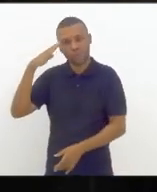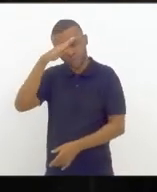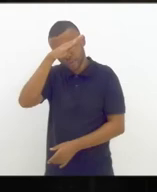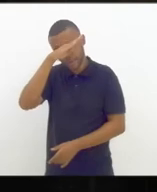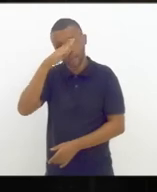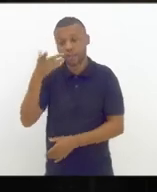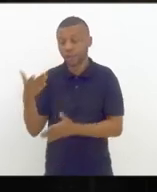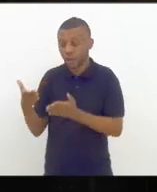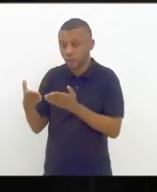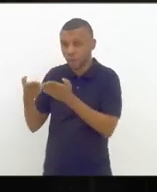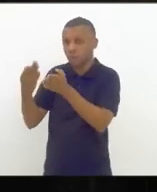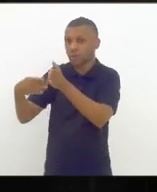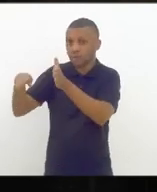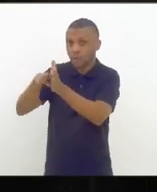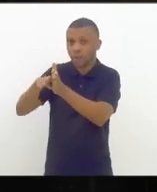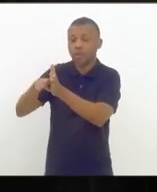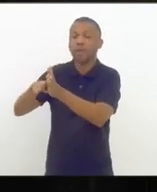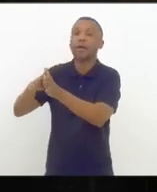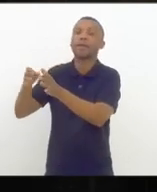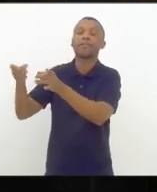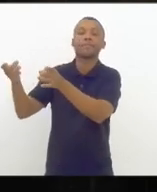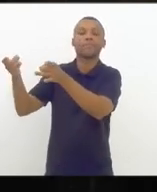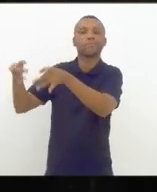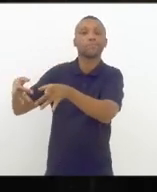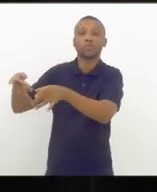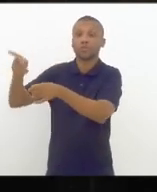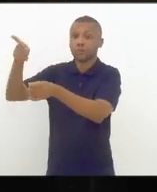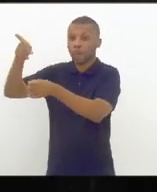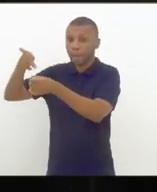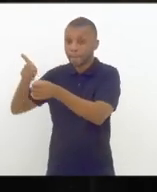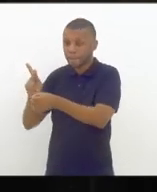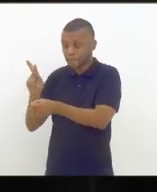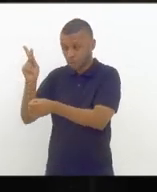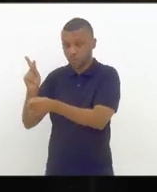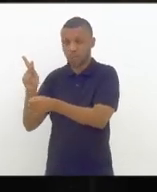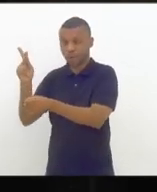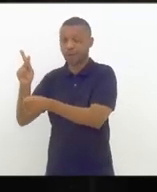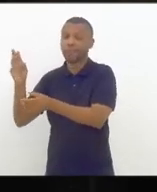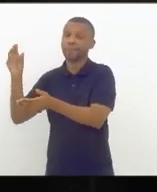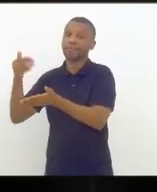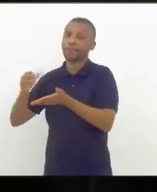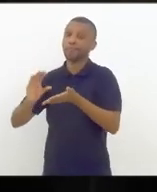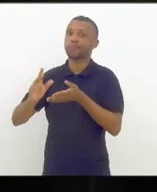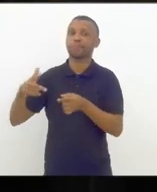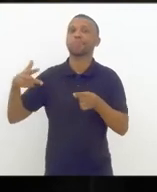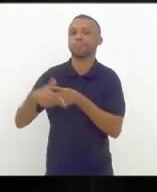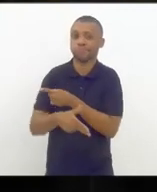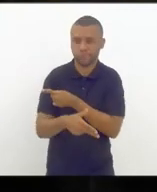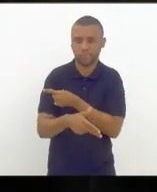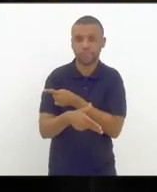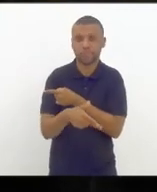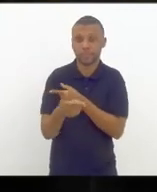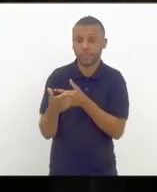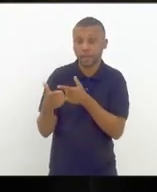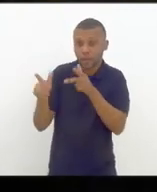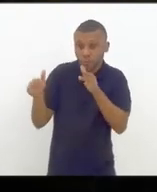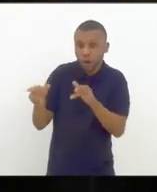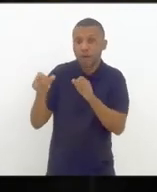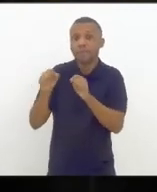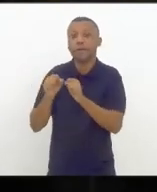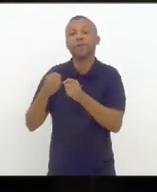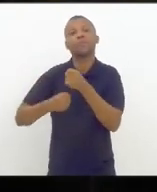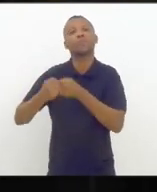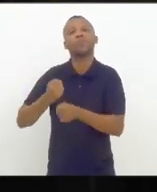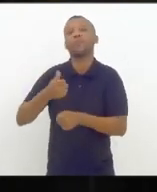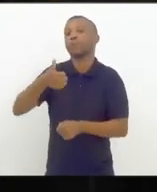encomendas de Seu principal cliente no setor que é a Petrobras que passou a fazer o que fez nos anos 90 as suas